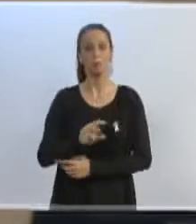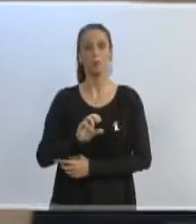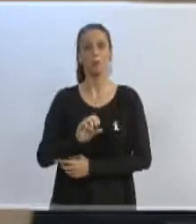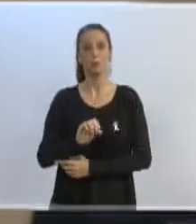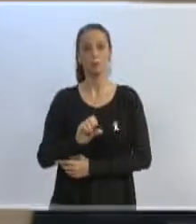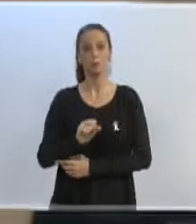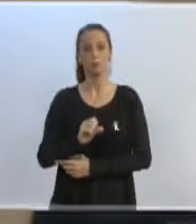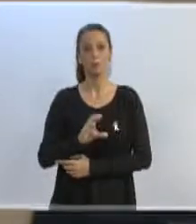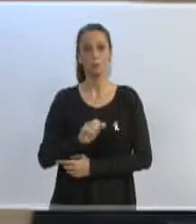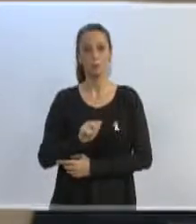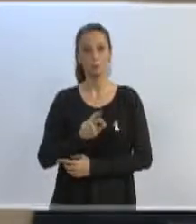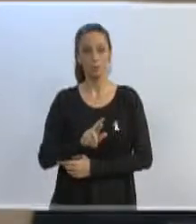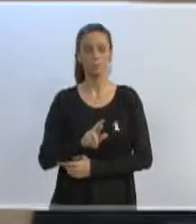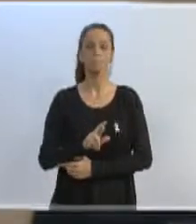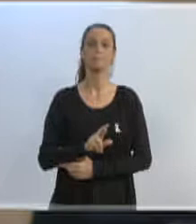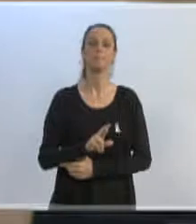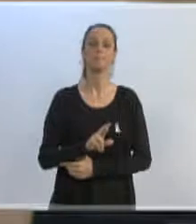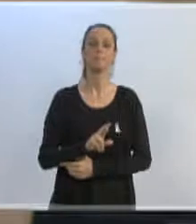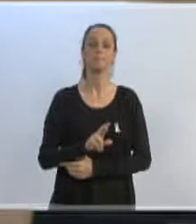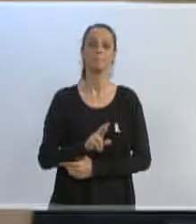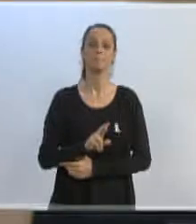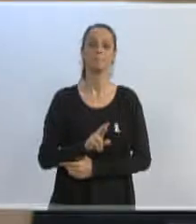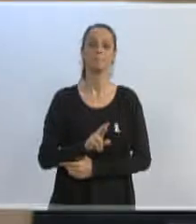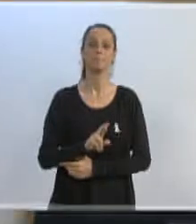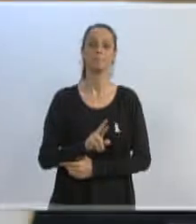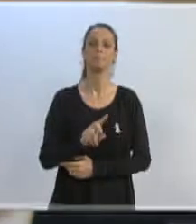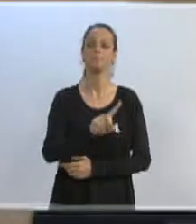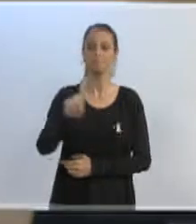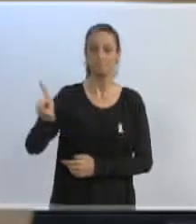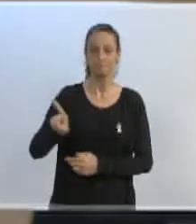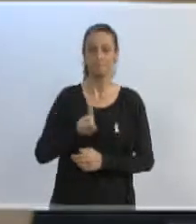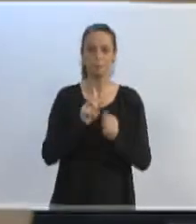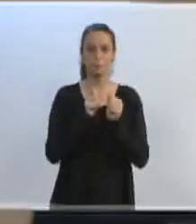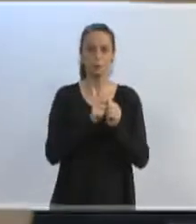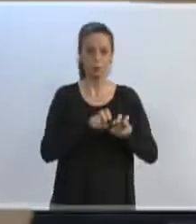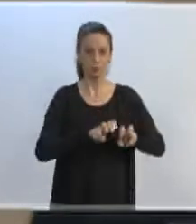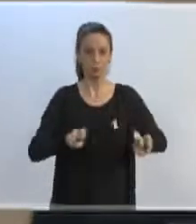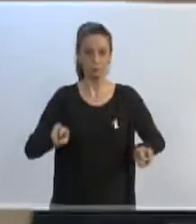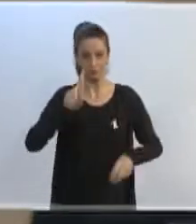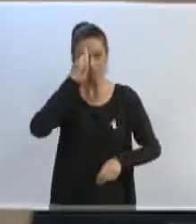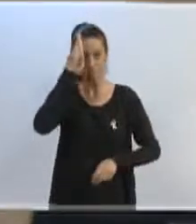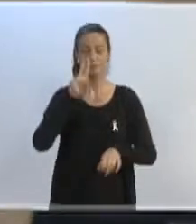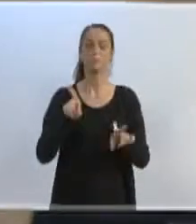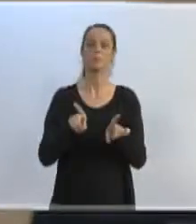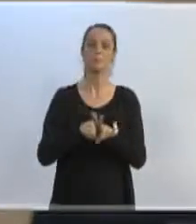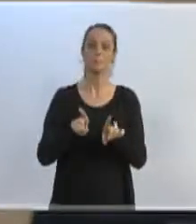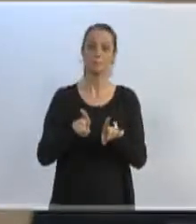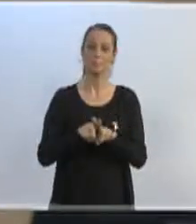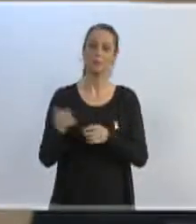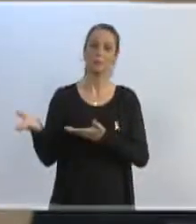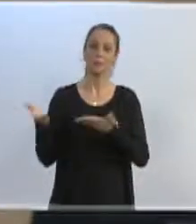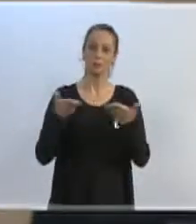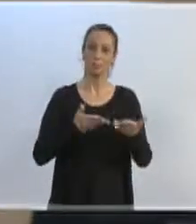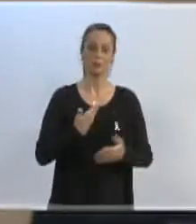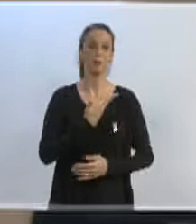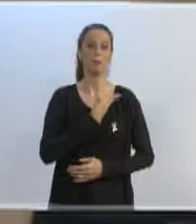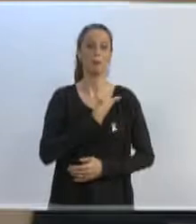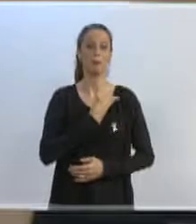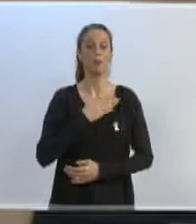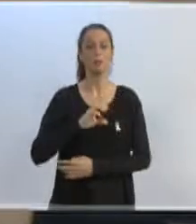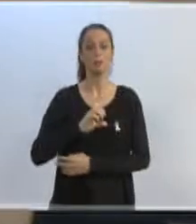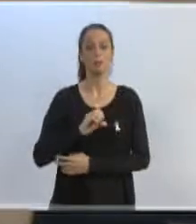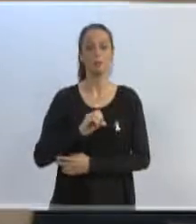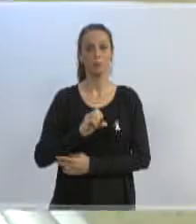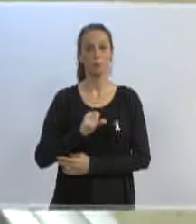Filho, que se faça presente aqui na mesa. Eu gostaria de solicitar também ao amigo Oscar